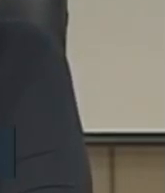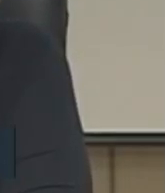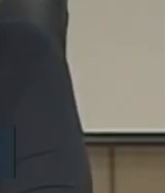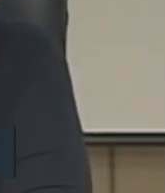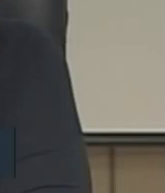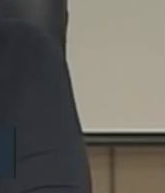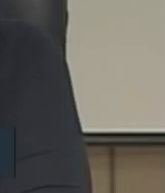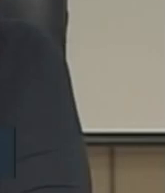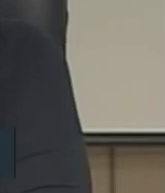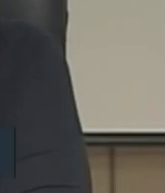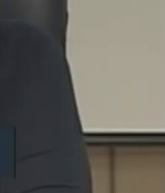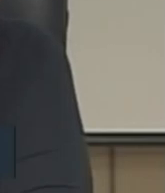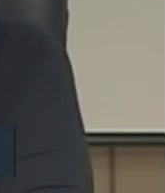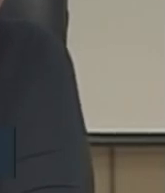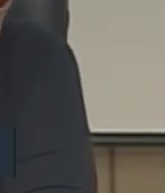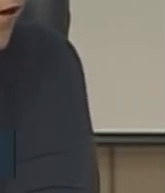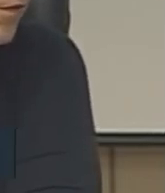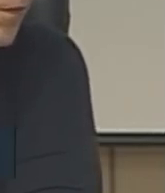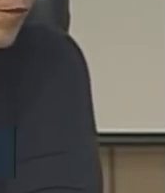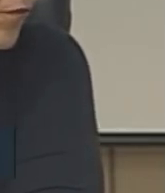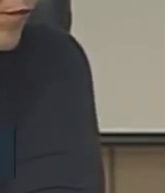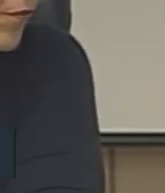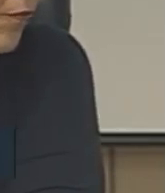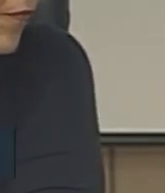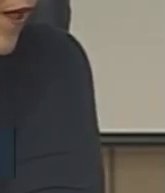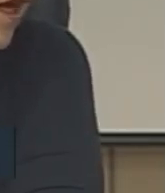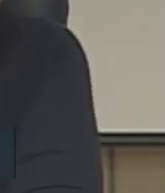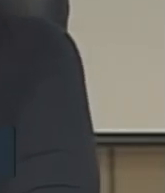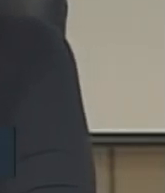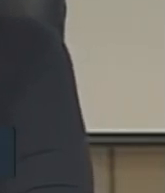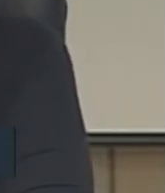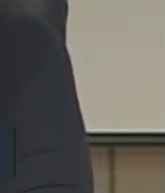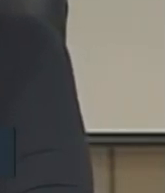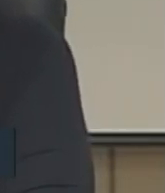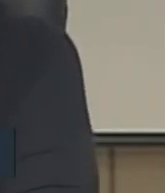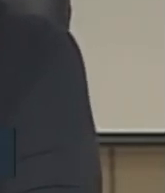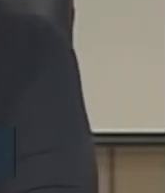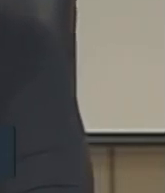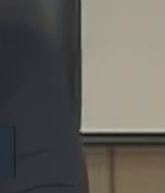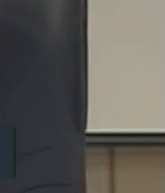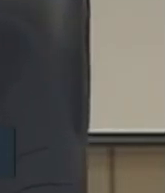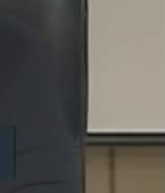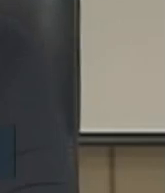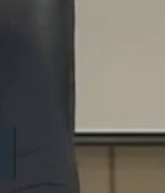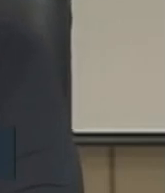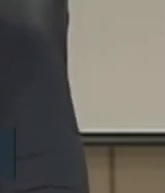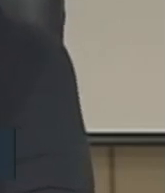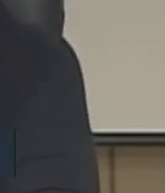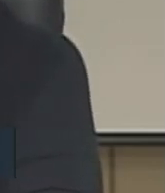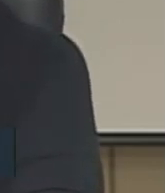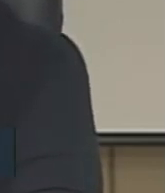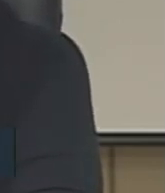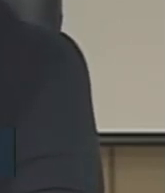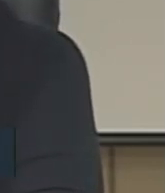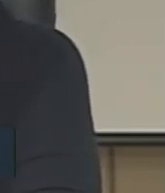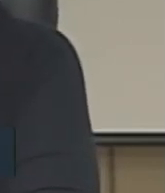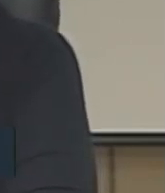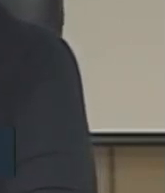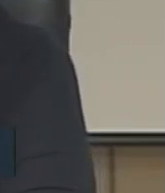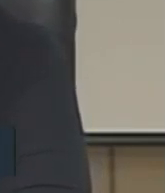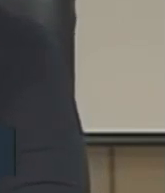está sendo feito para ver se esses dados são atualizados para o ano que vem. O próprio relatório já